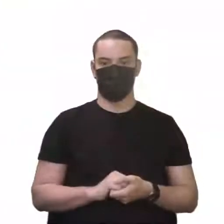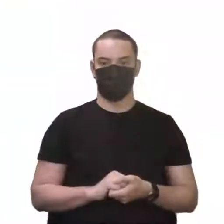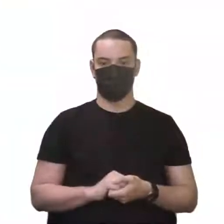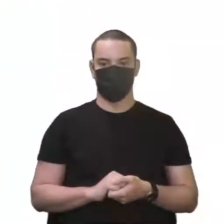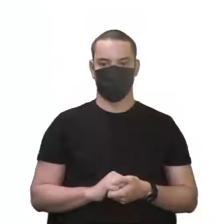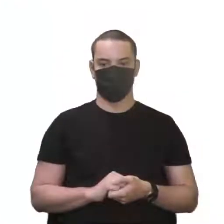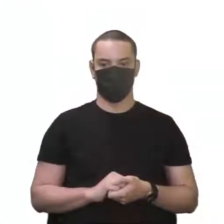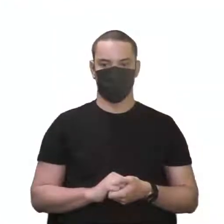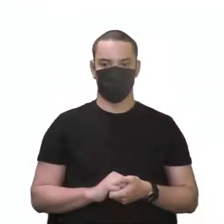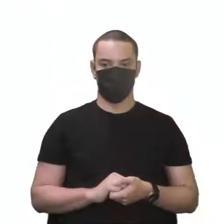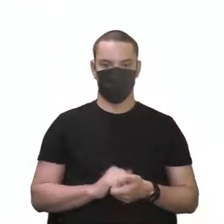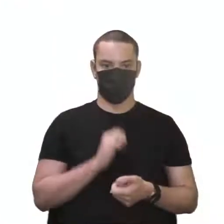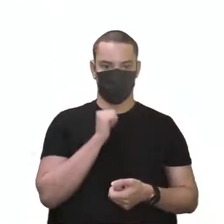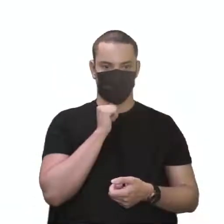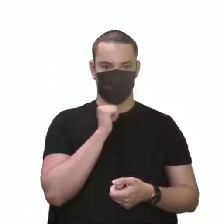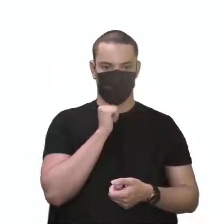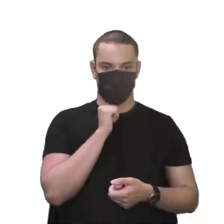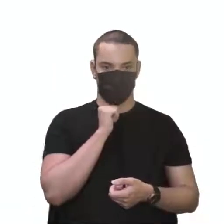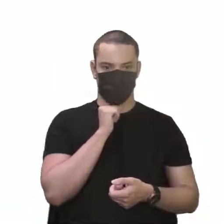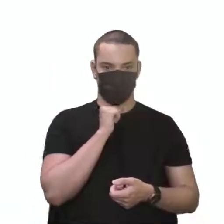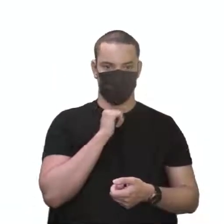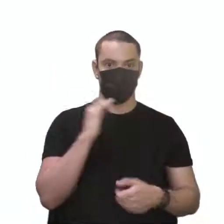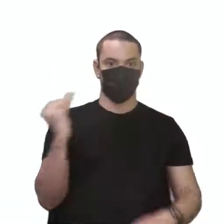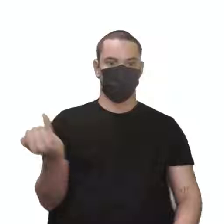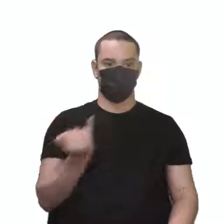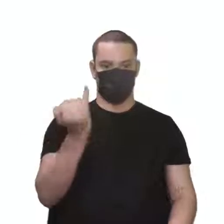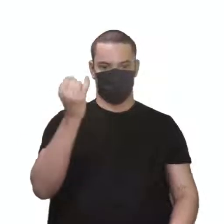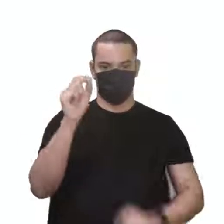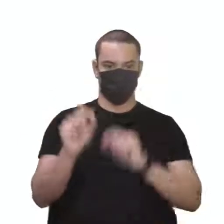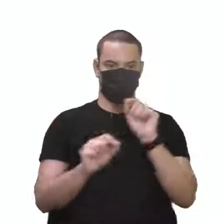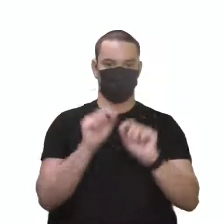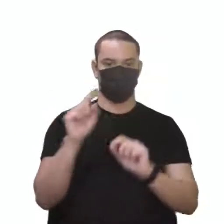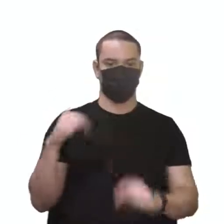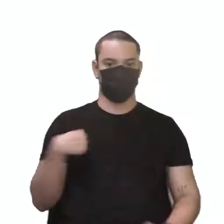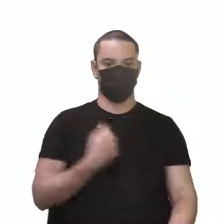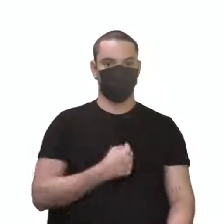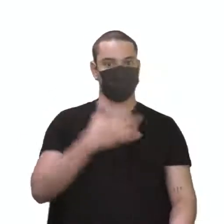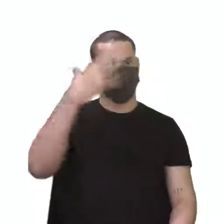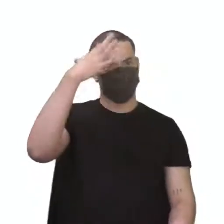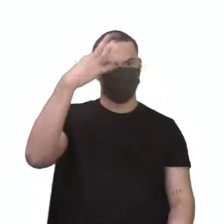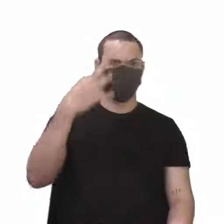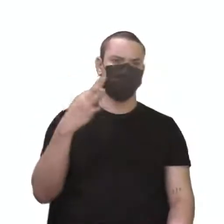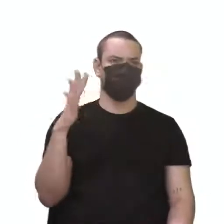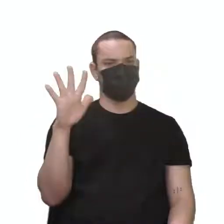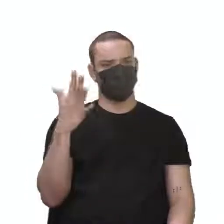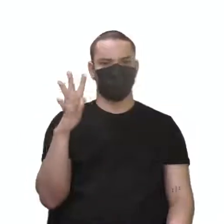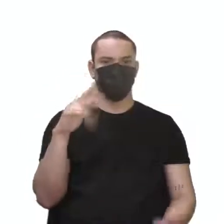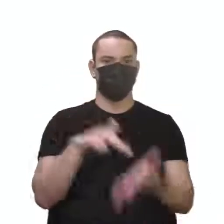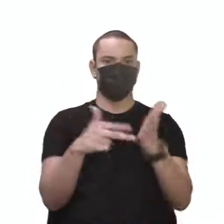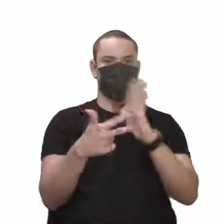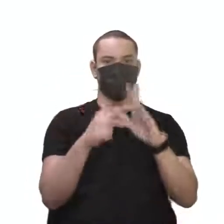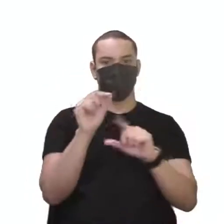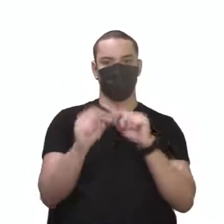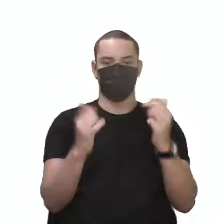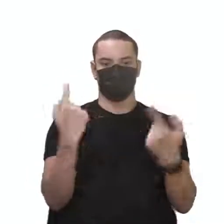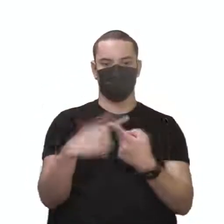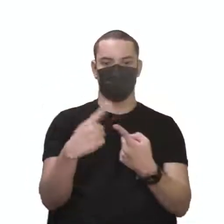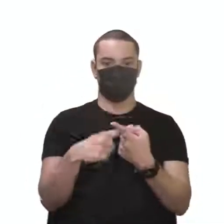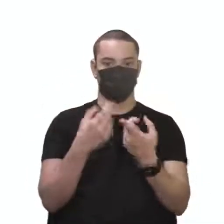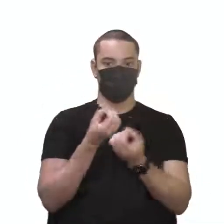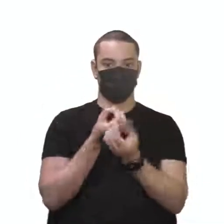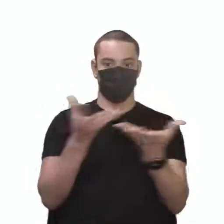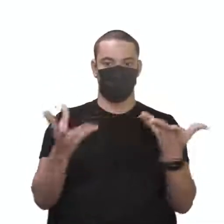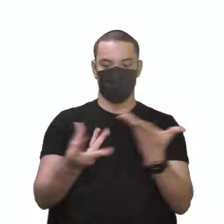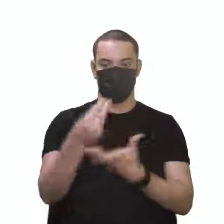continuando. Então, é muito importante a gente ter essa noção, né? Além disso, as informações contidas